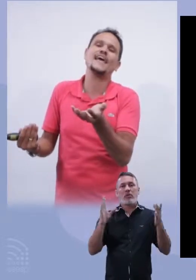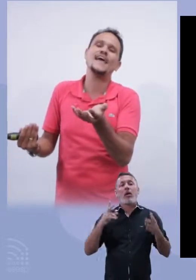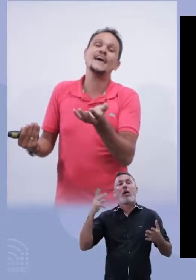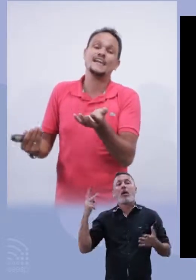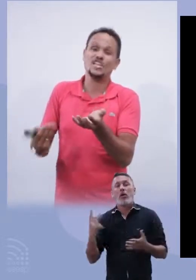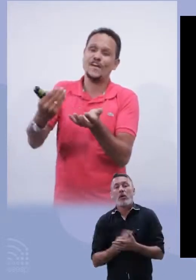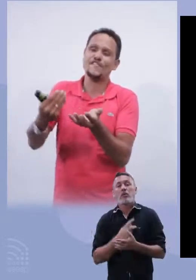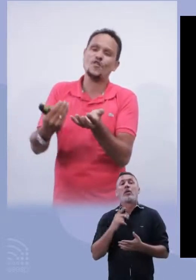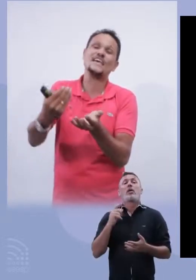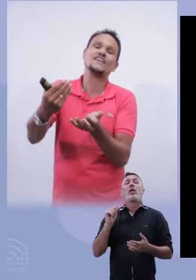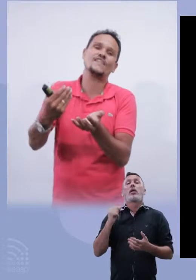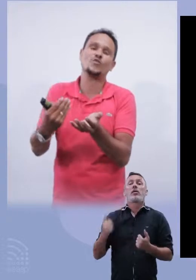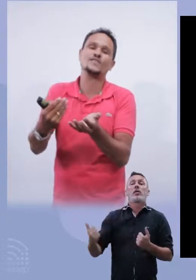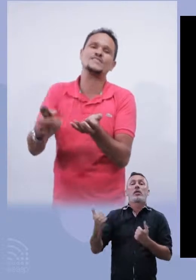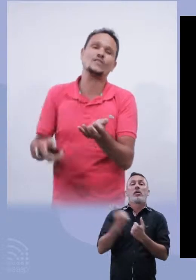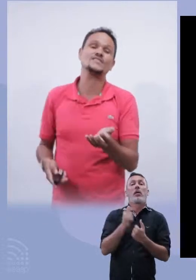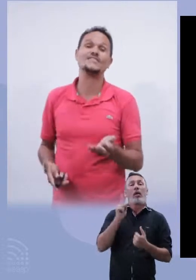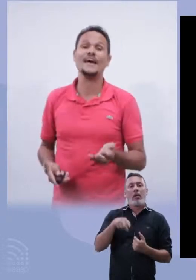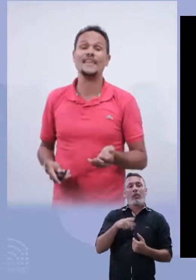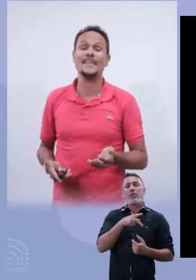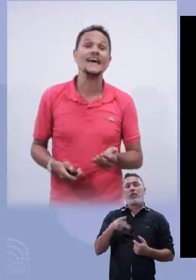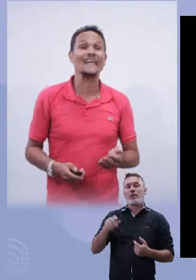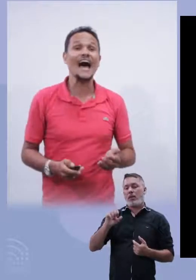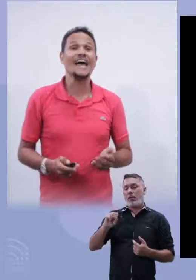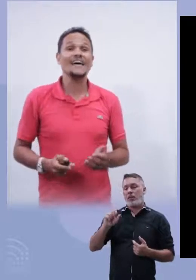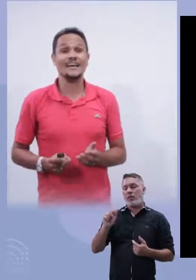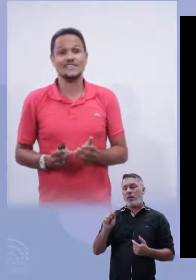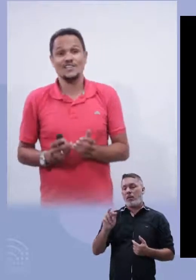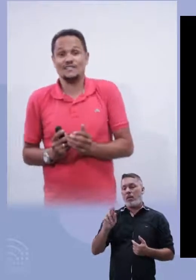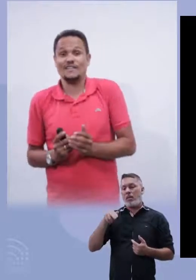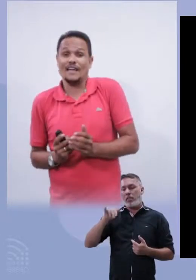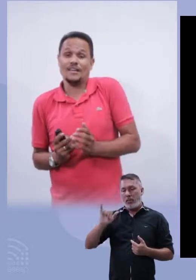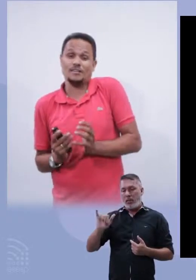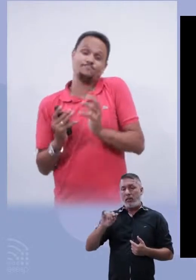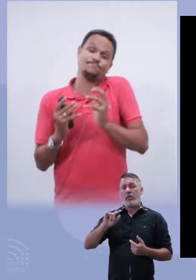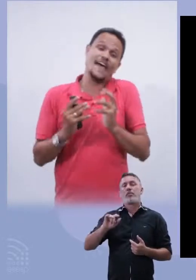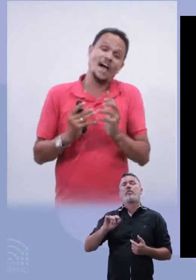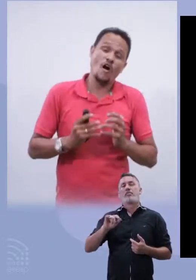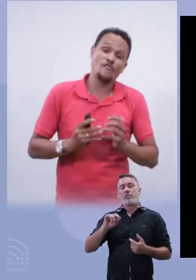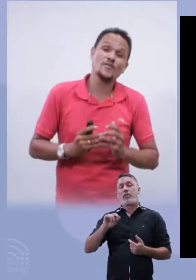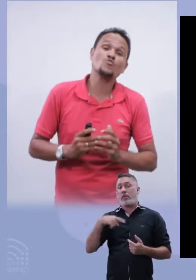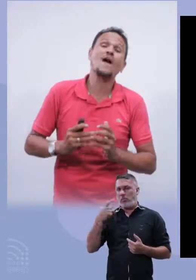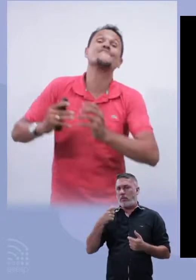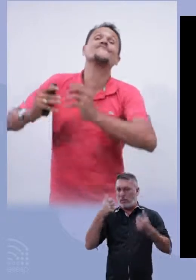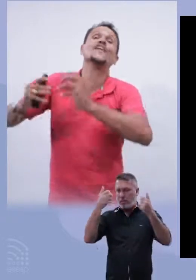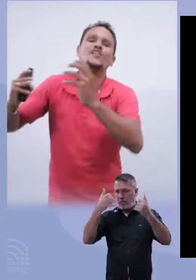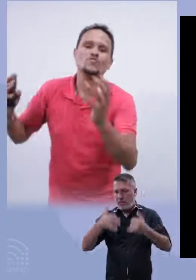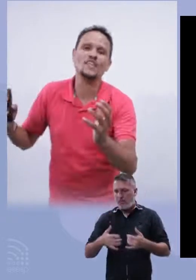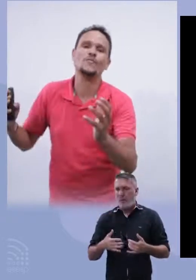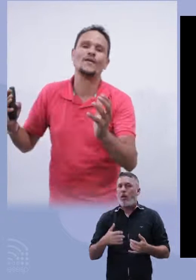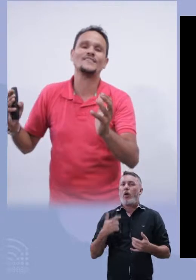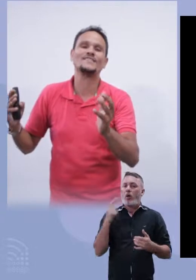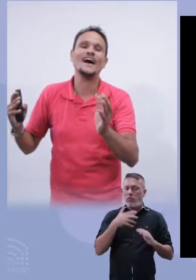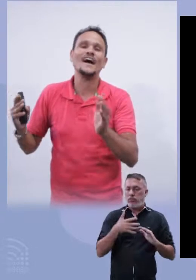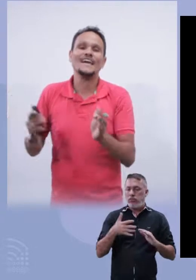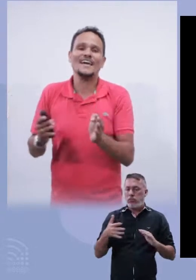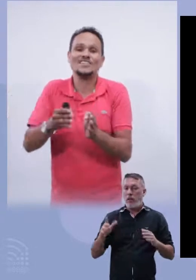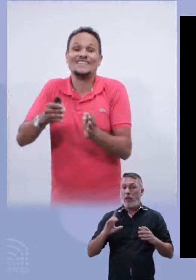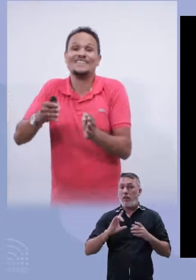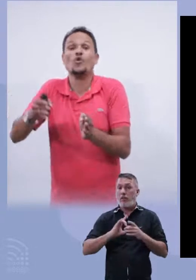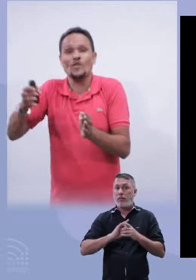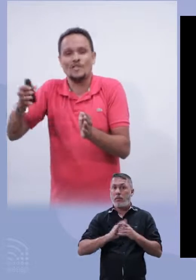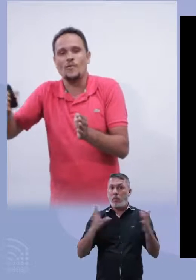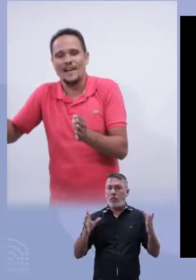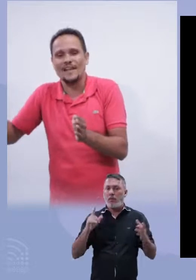de Sarney, a gente vai ver o que vai acontecer com esse Sarney, tá? E a gente tem, né, obviamente, um avanço da democracia, e a